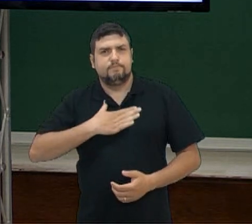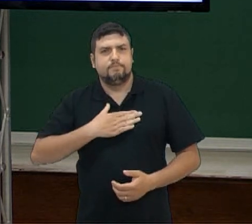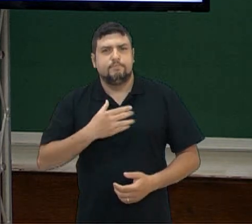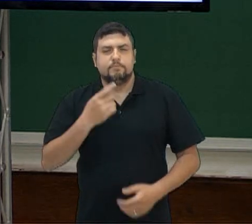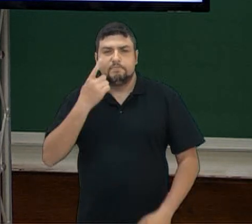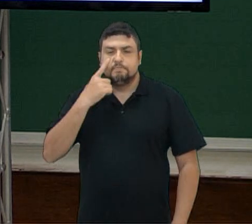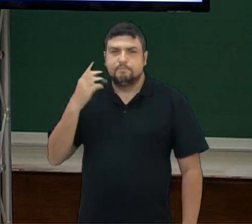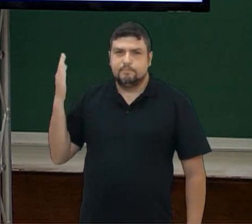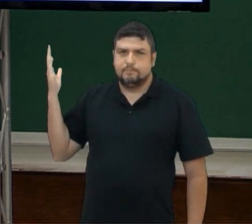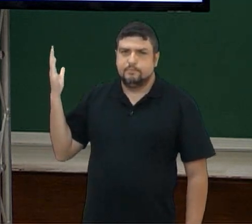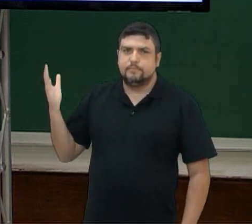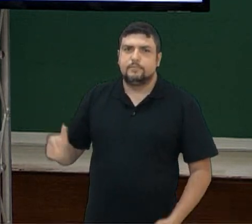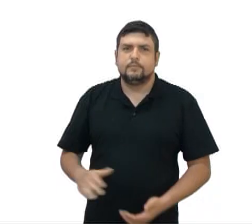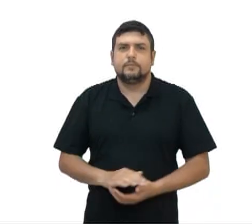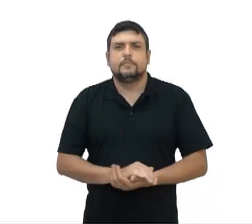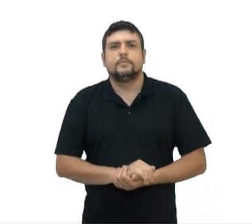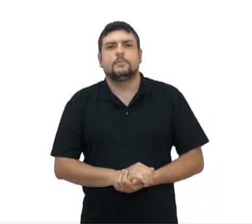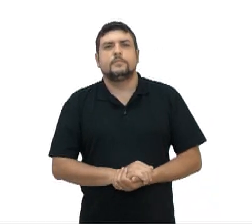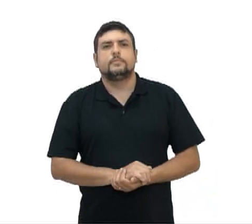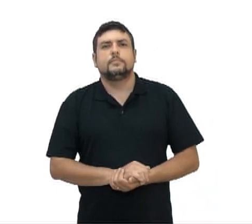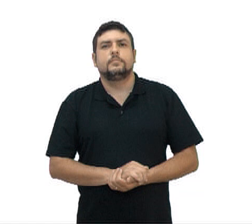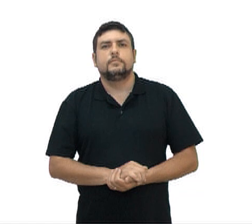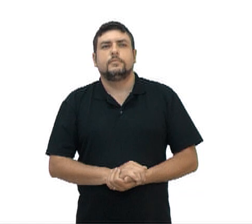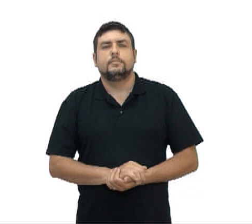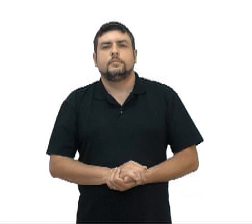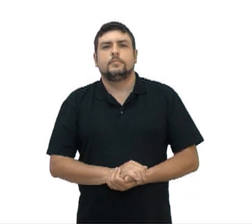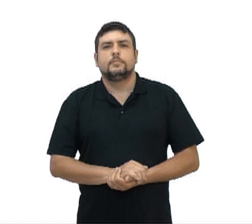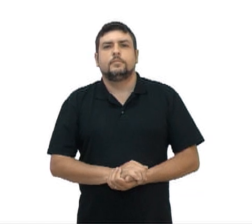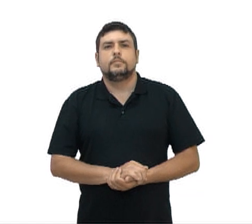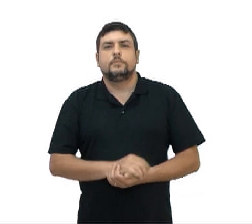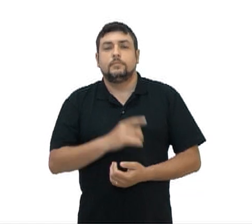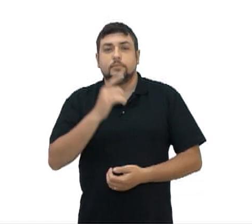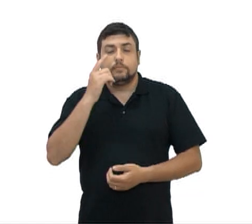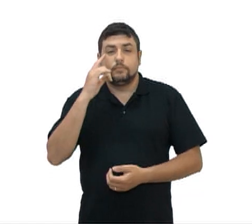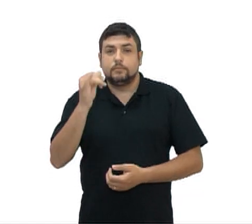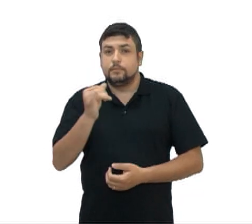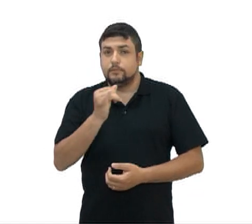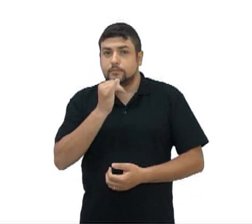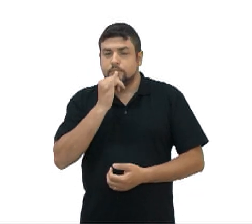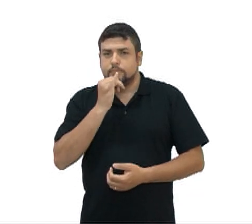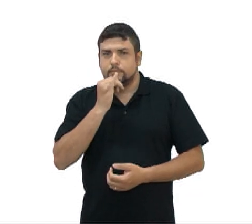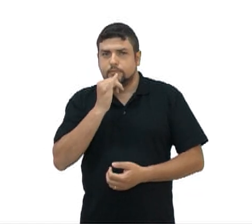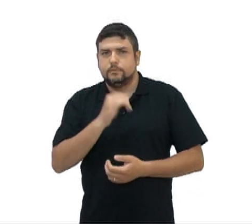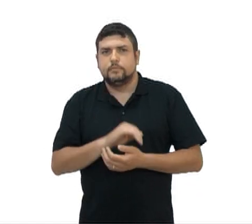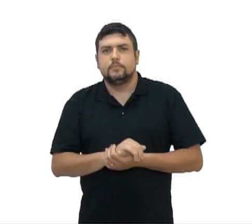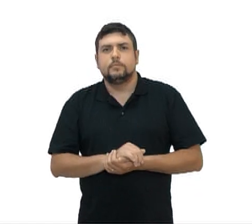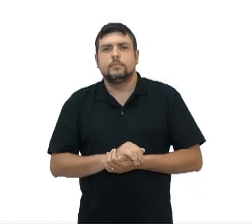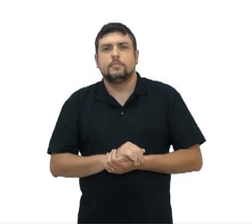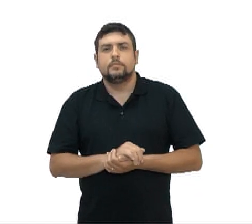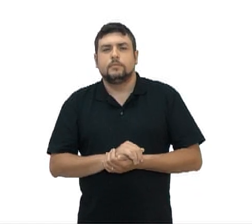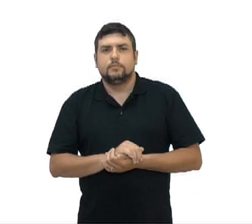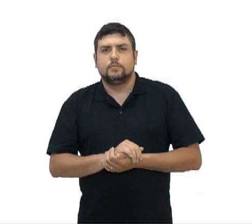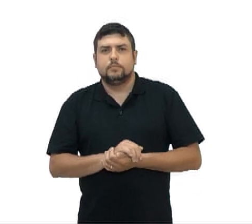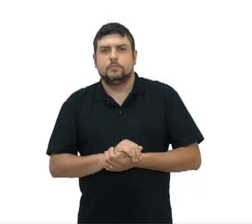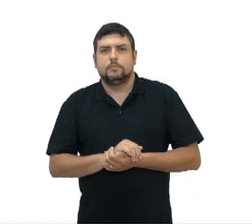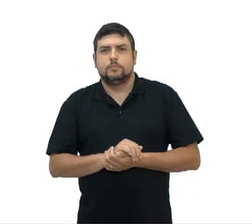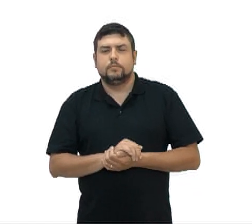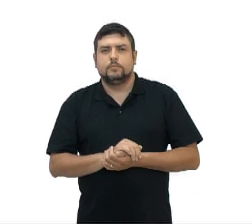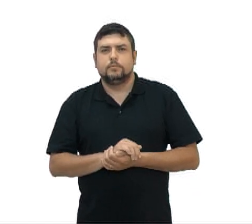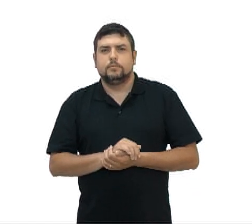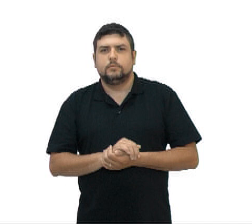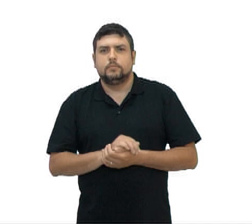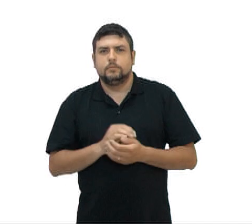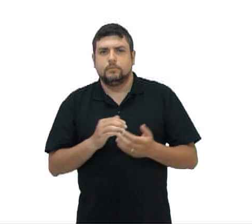ver? Veja esse exemplo aqui. Os perímetros de dois polígonos regulares com